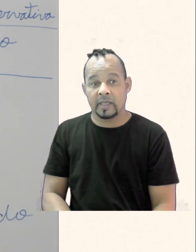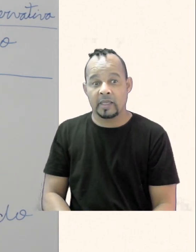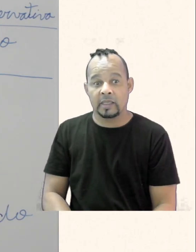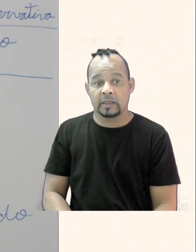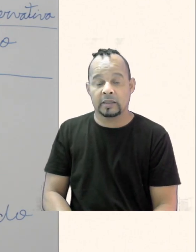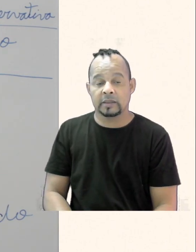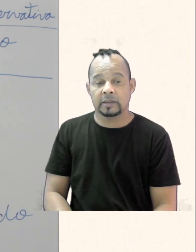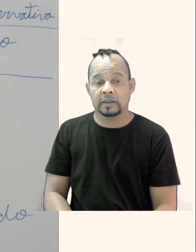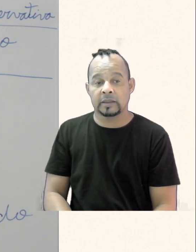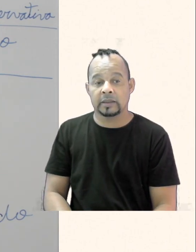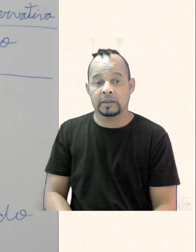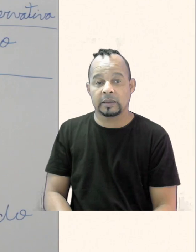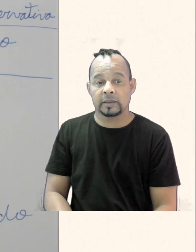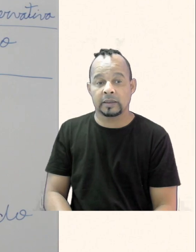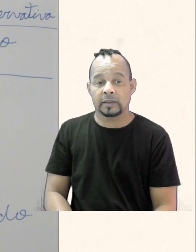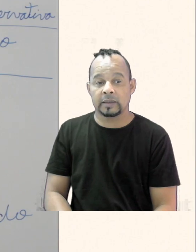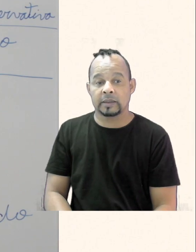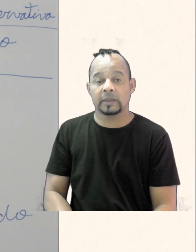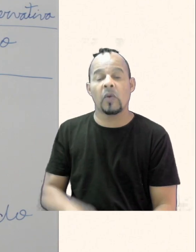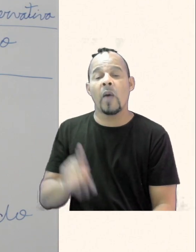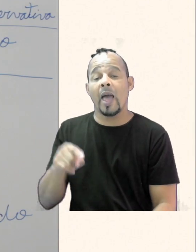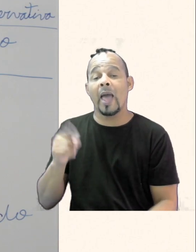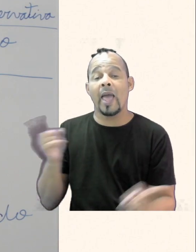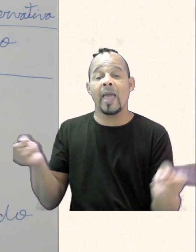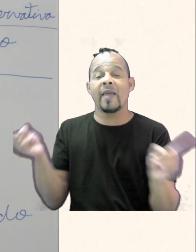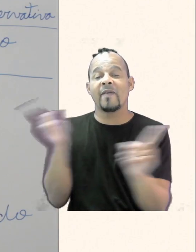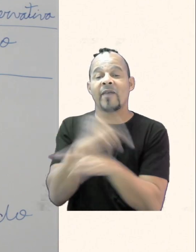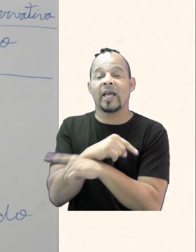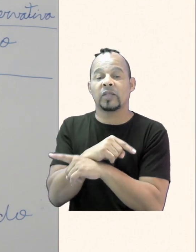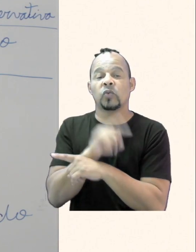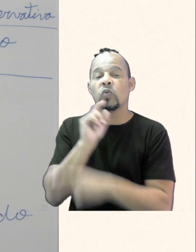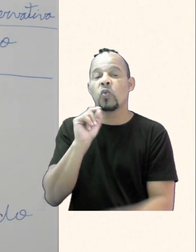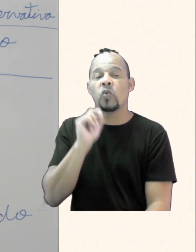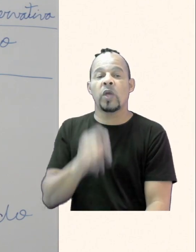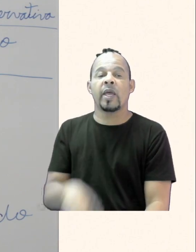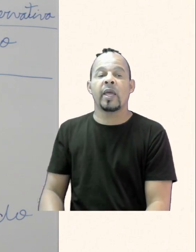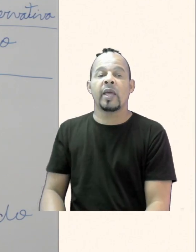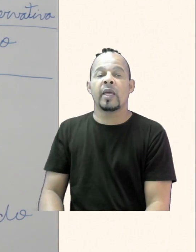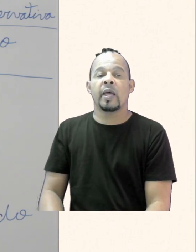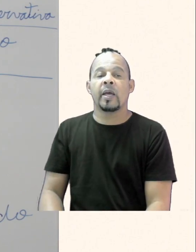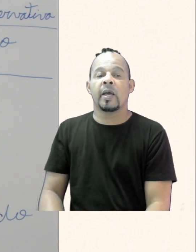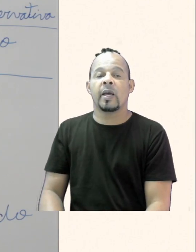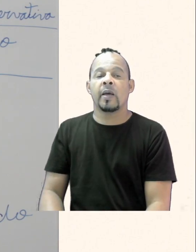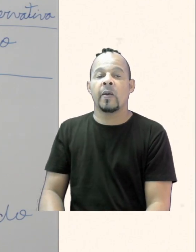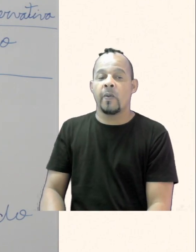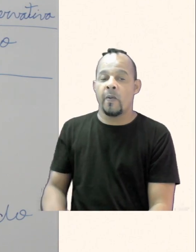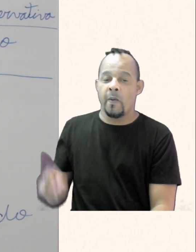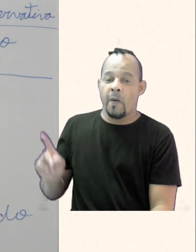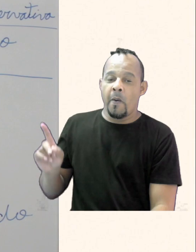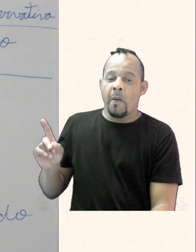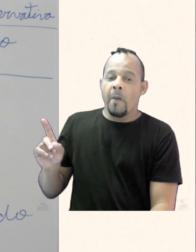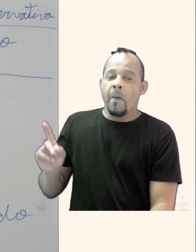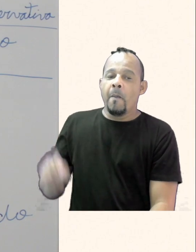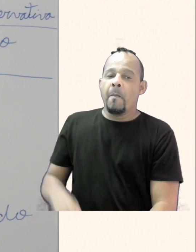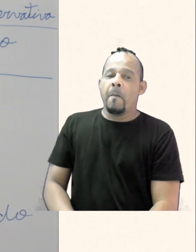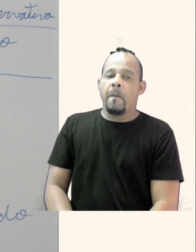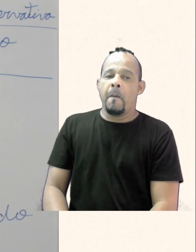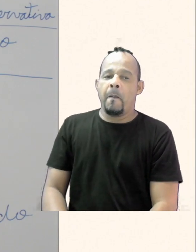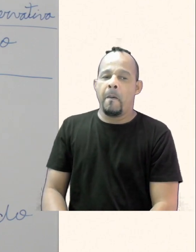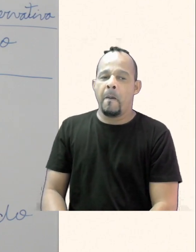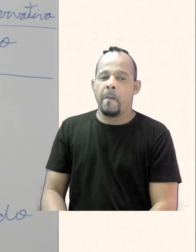Operação inversa de dizer que U é igual a menos a integral de f